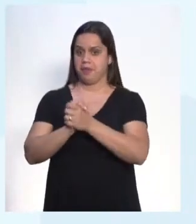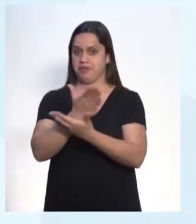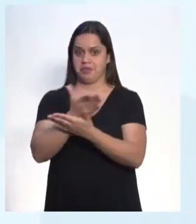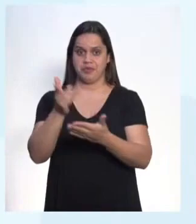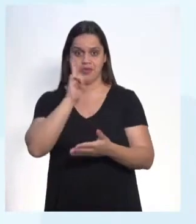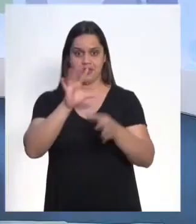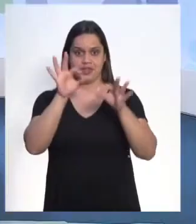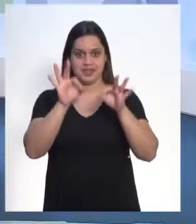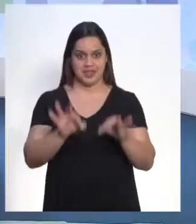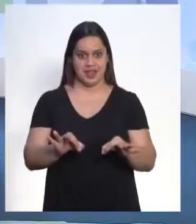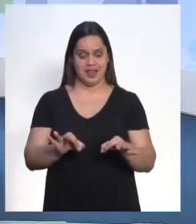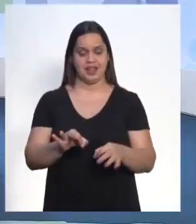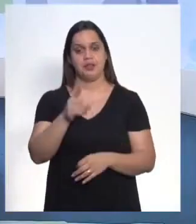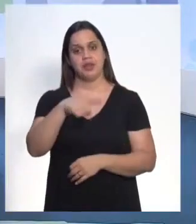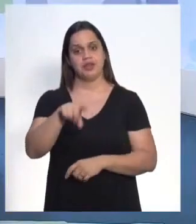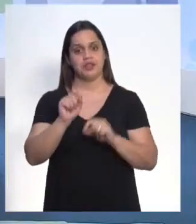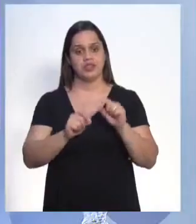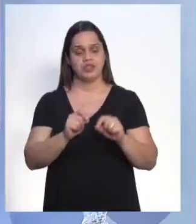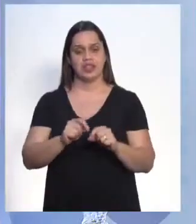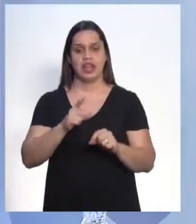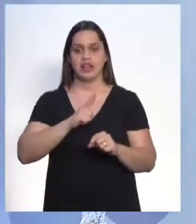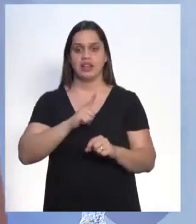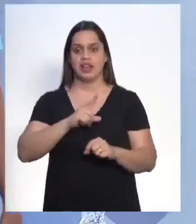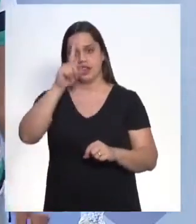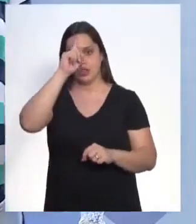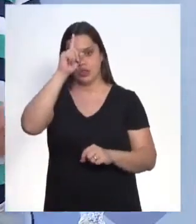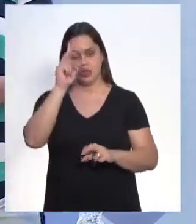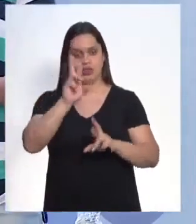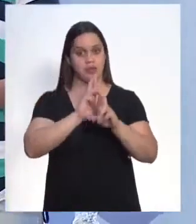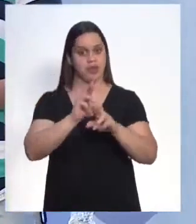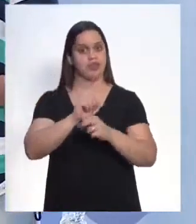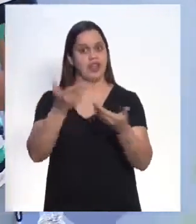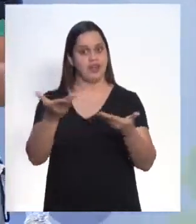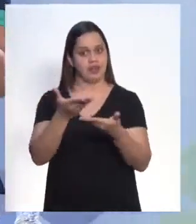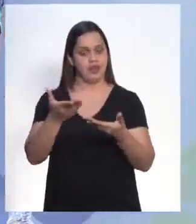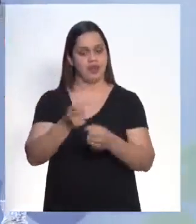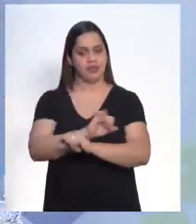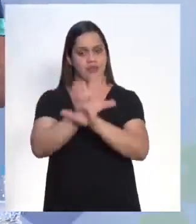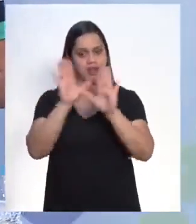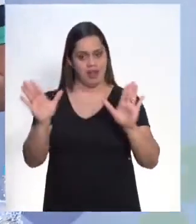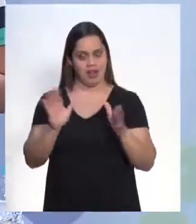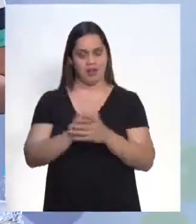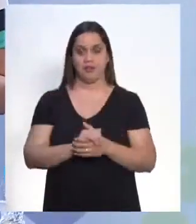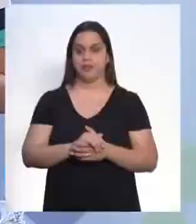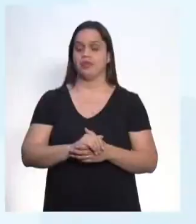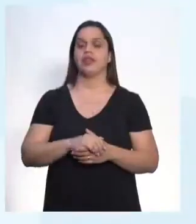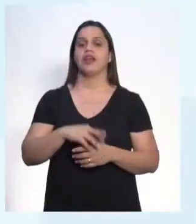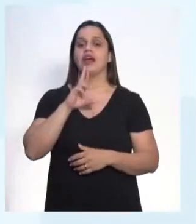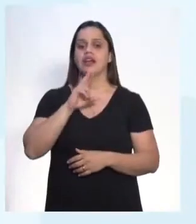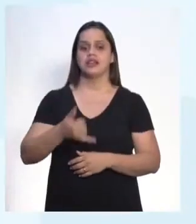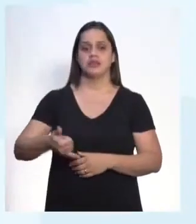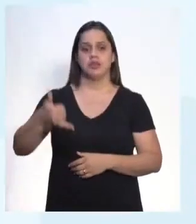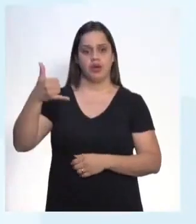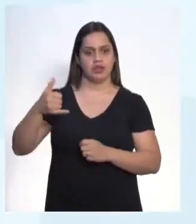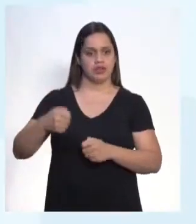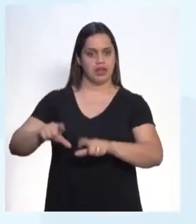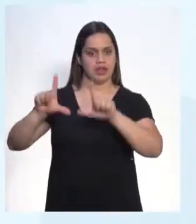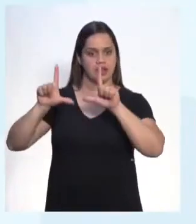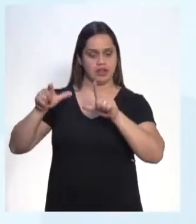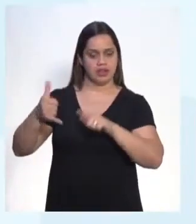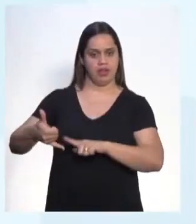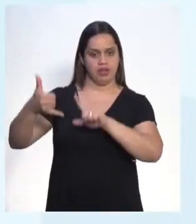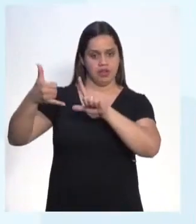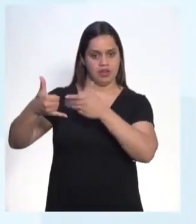que acertou e para você que estava com dúvida, espero que tenha tirado essa dúvida. A resolução da atividade está para vocês na